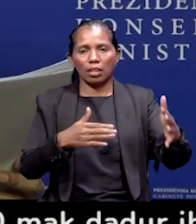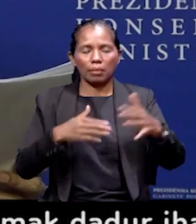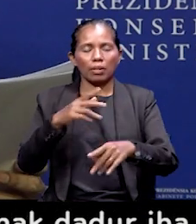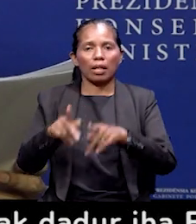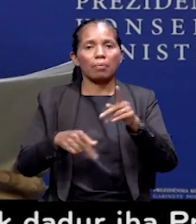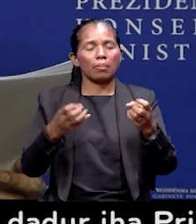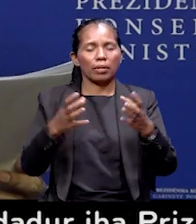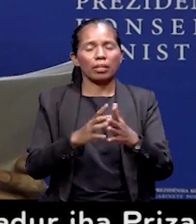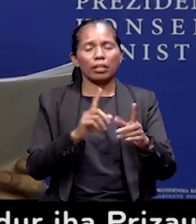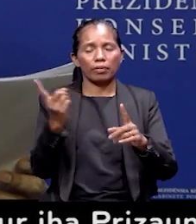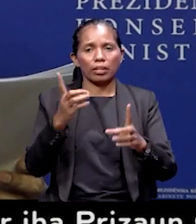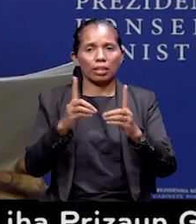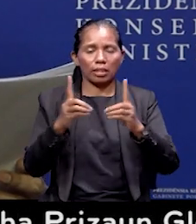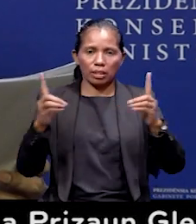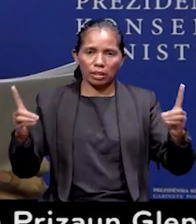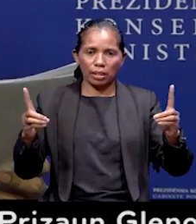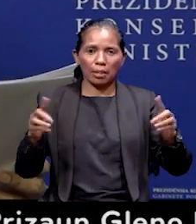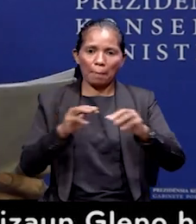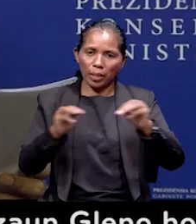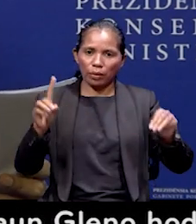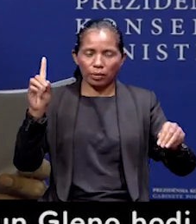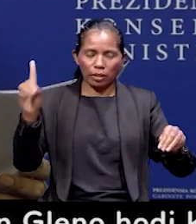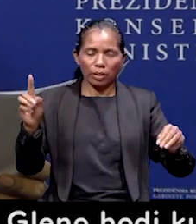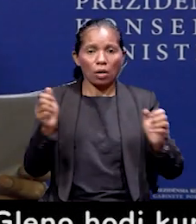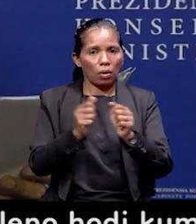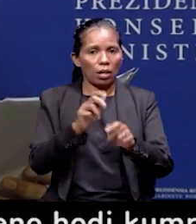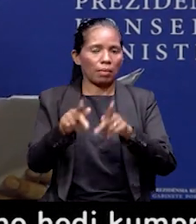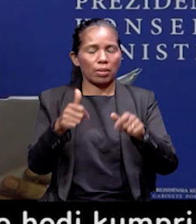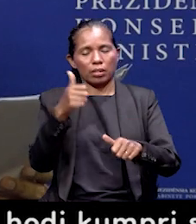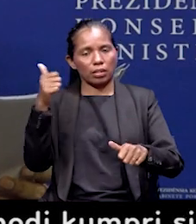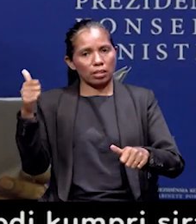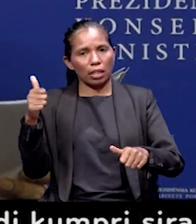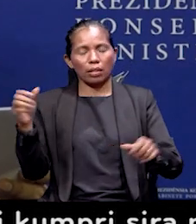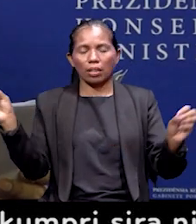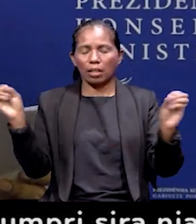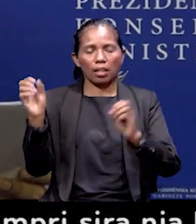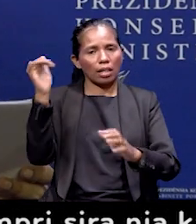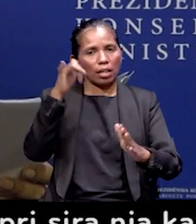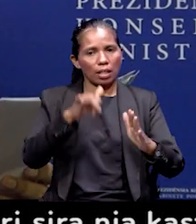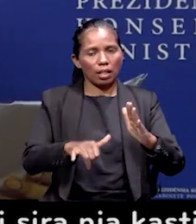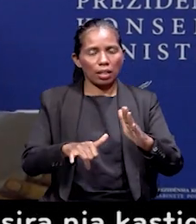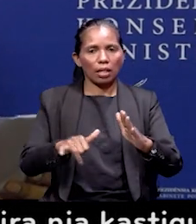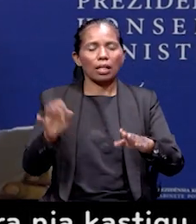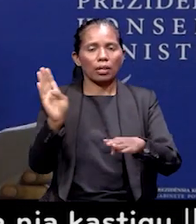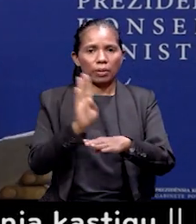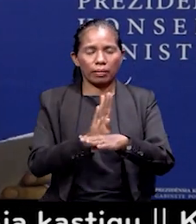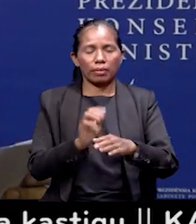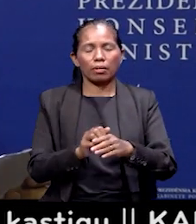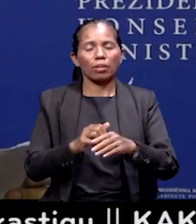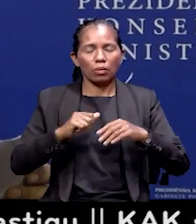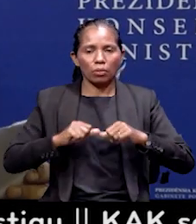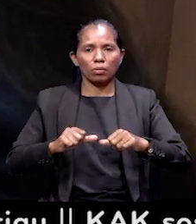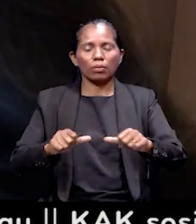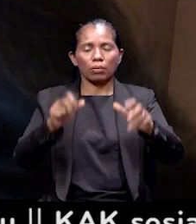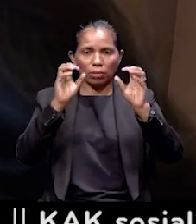Mantenha fatin distância pelo menos metro ida ho ema selu nebe lahela iha economia comum. Continua